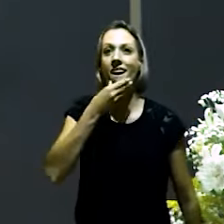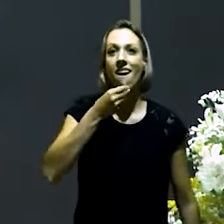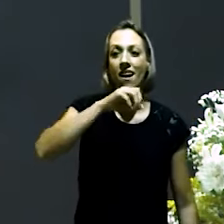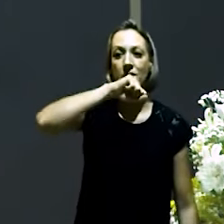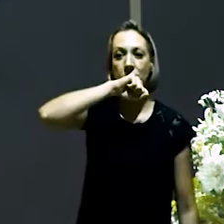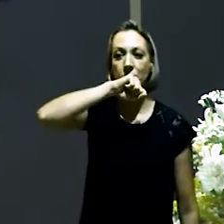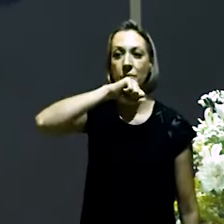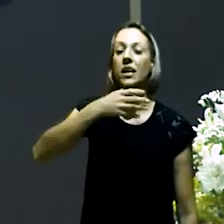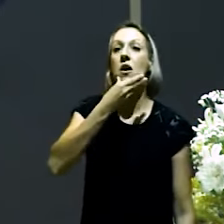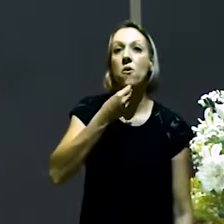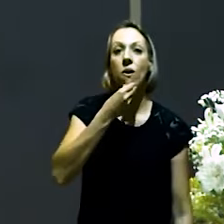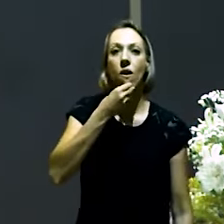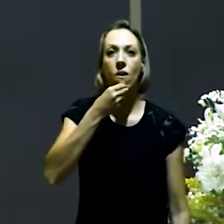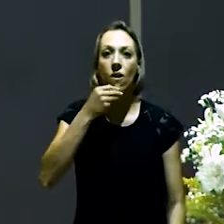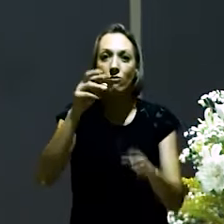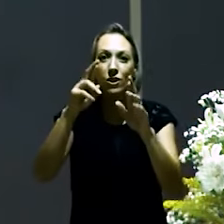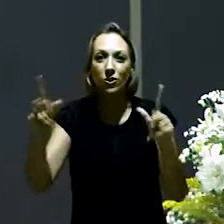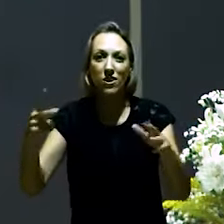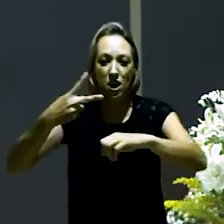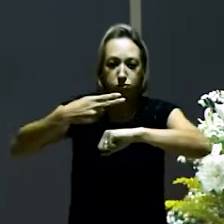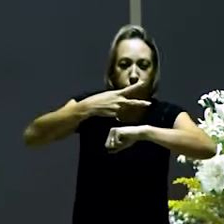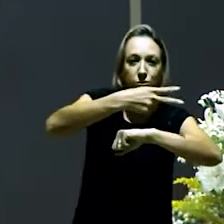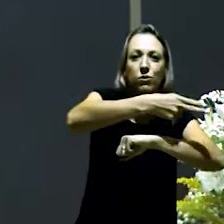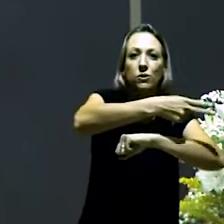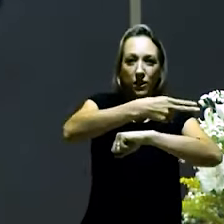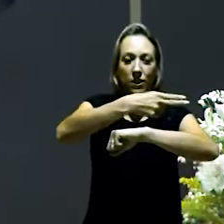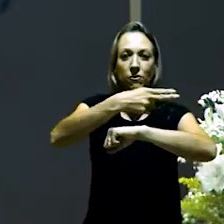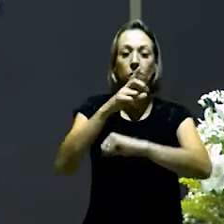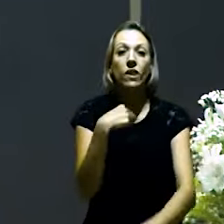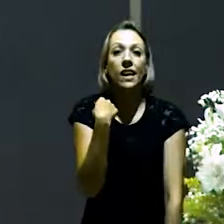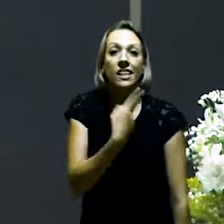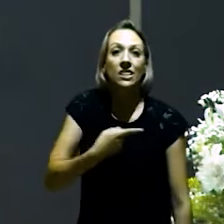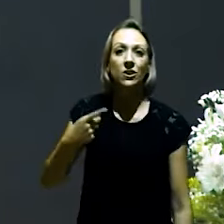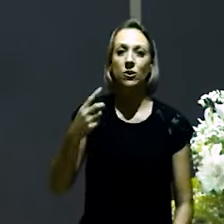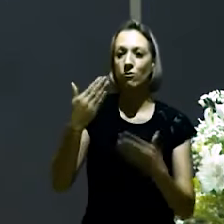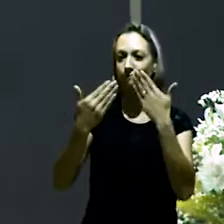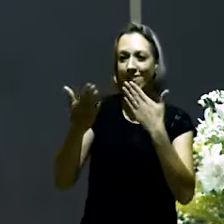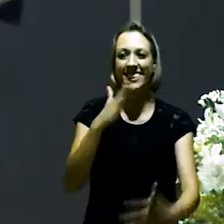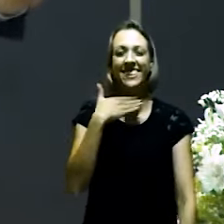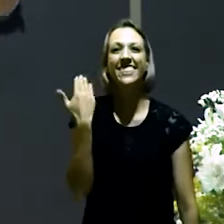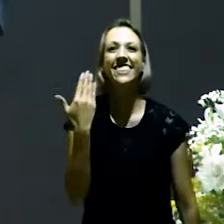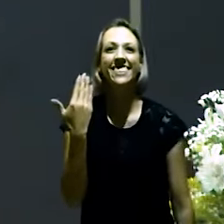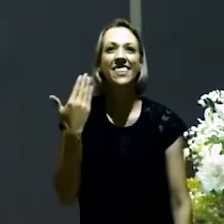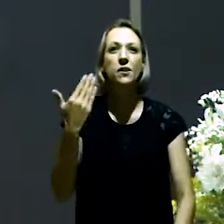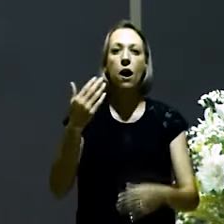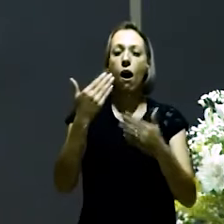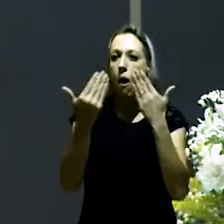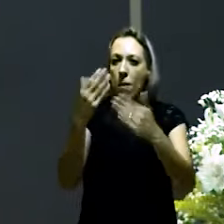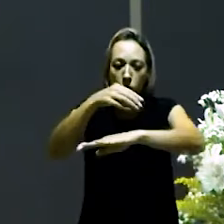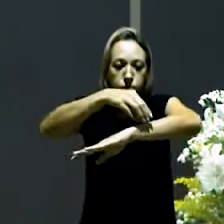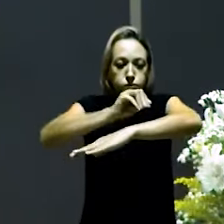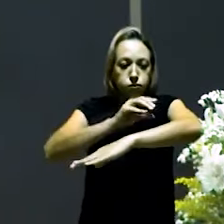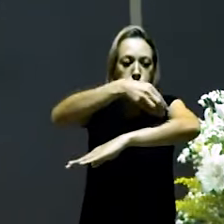pacto. E quando Paulo fala de nós, nos nossos pecados, ele diz que nós estávamos mortos, necrosados,